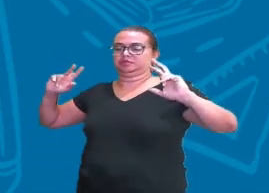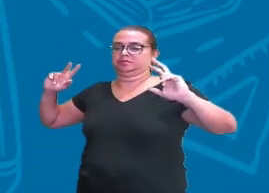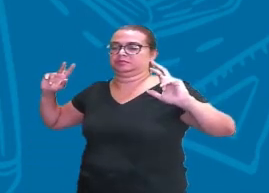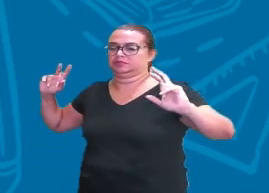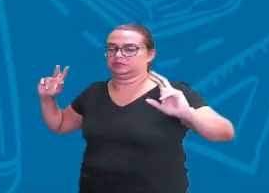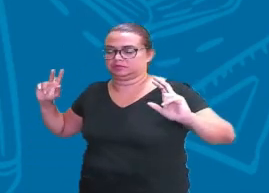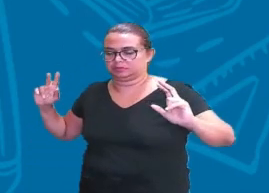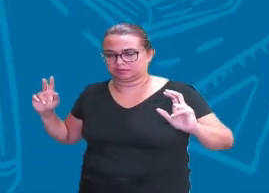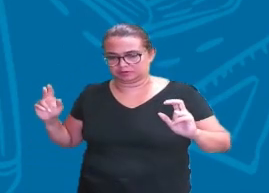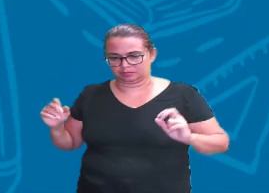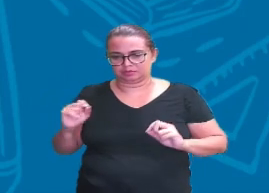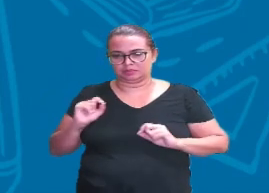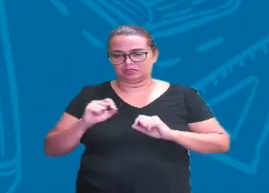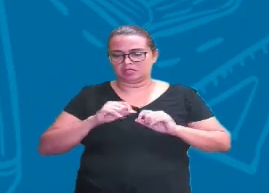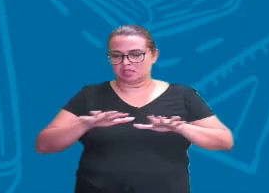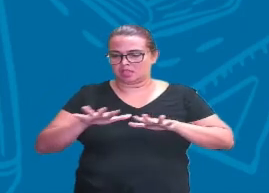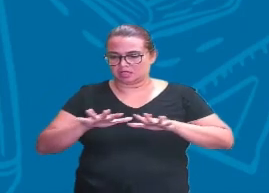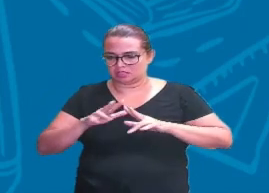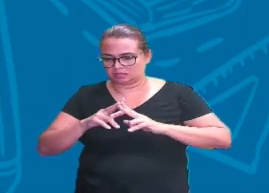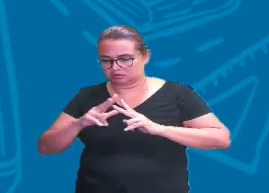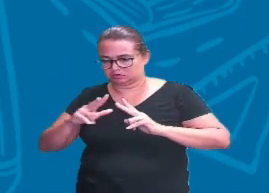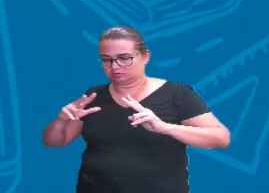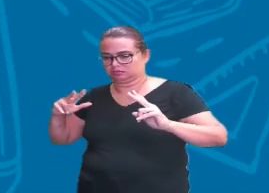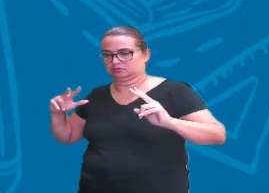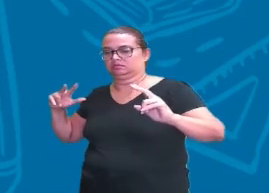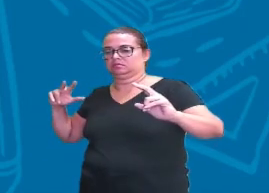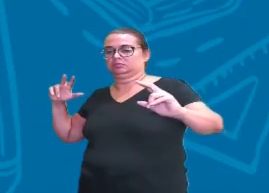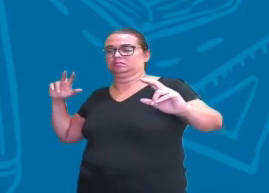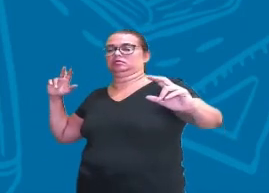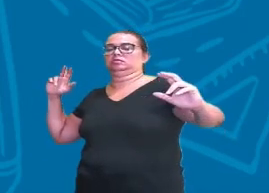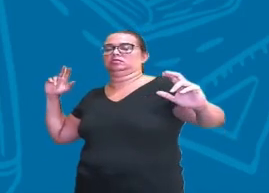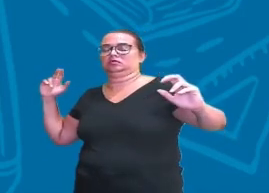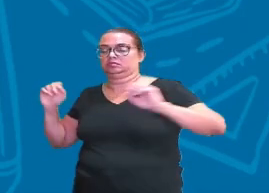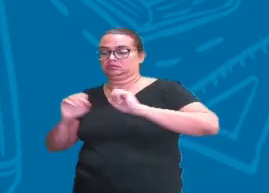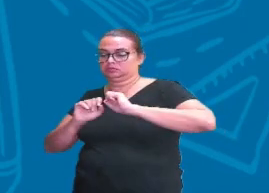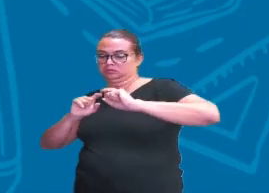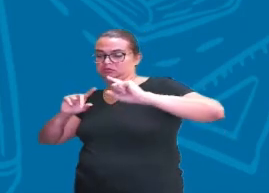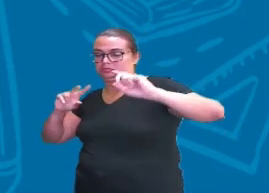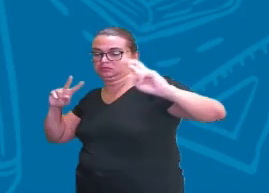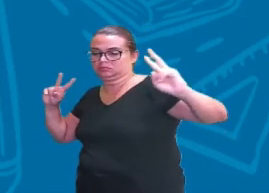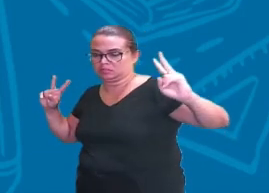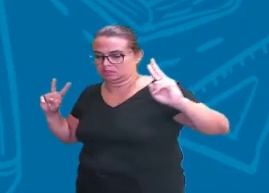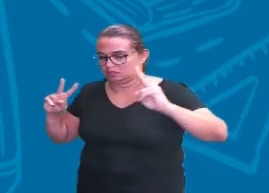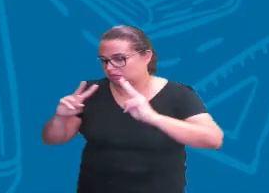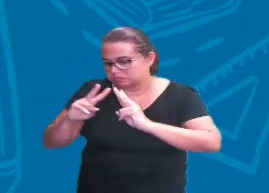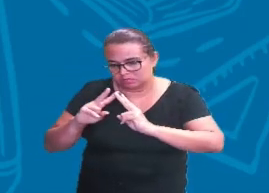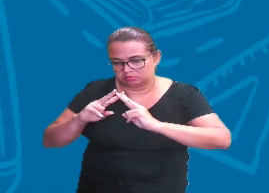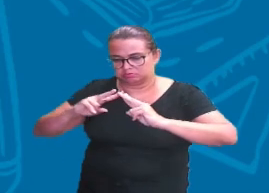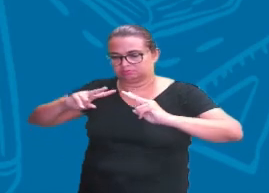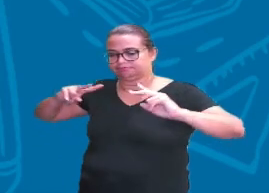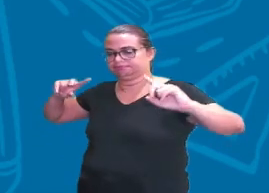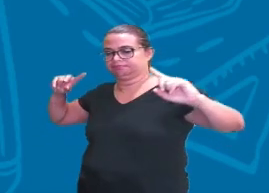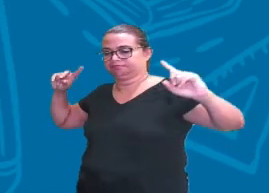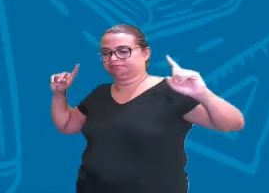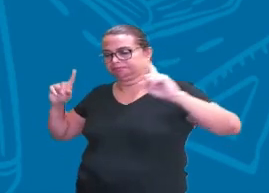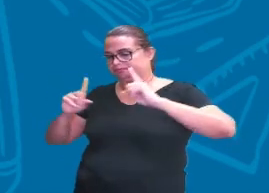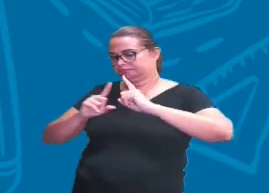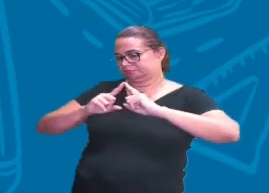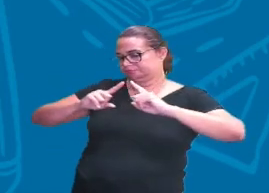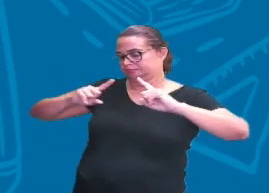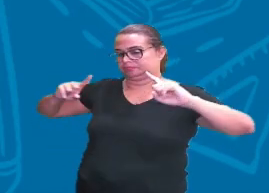de ação e reação. Então, quando ele empurra um astronauta com uma força, essa força também vai atuar sobre ele.